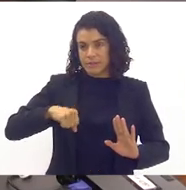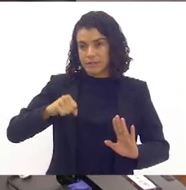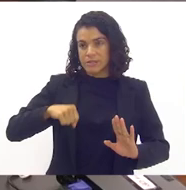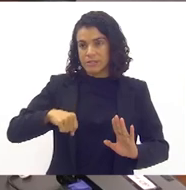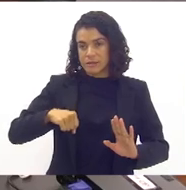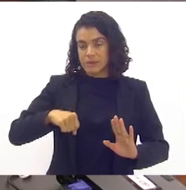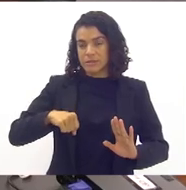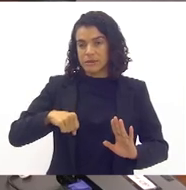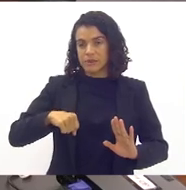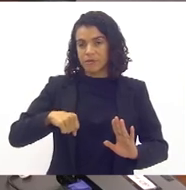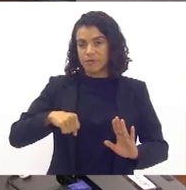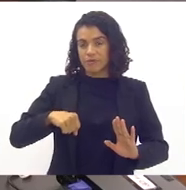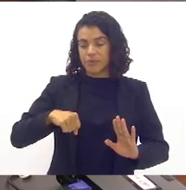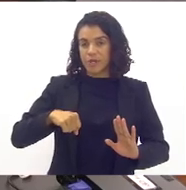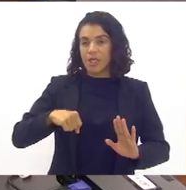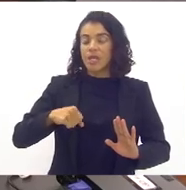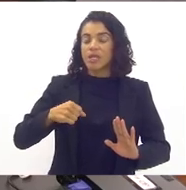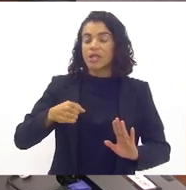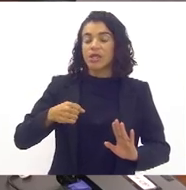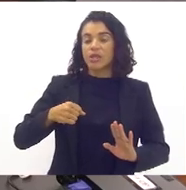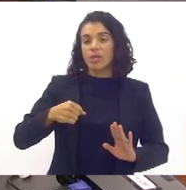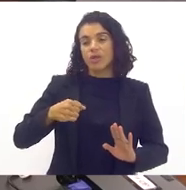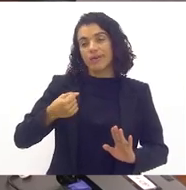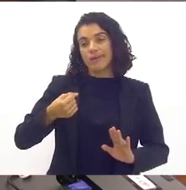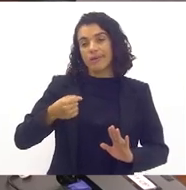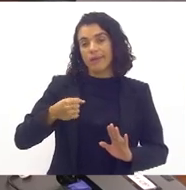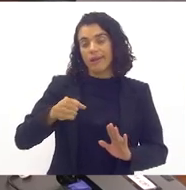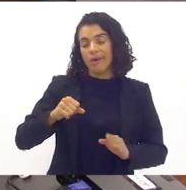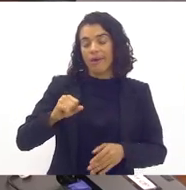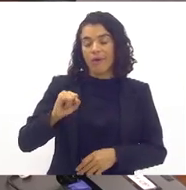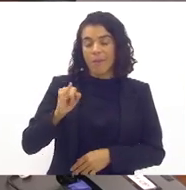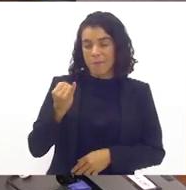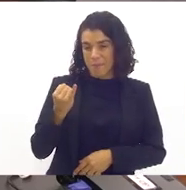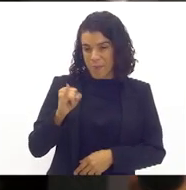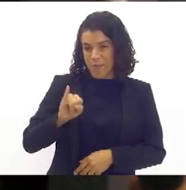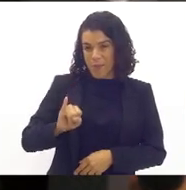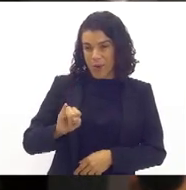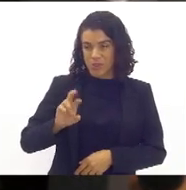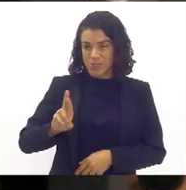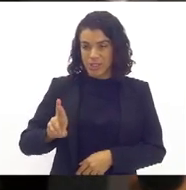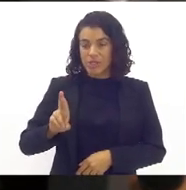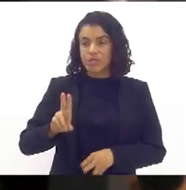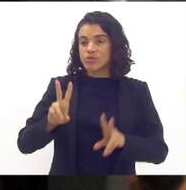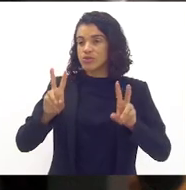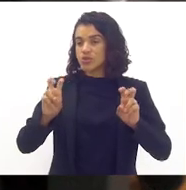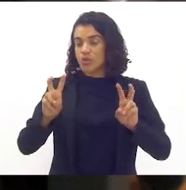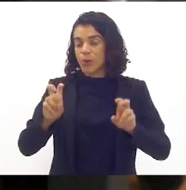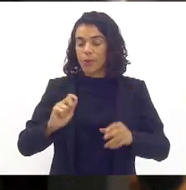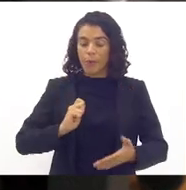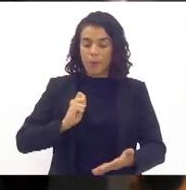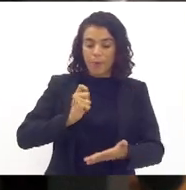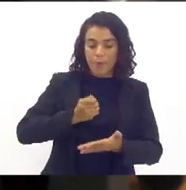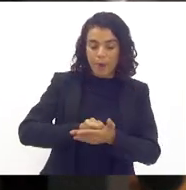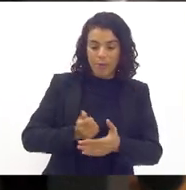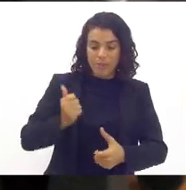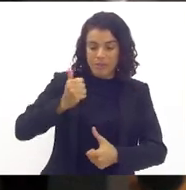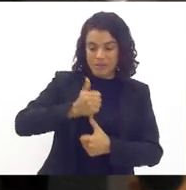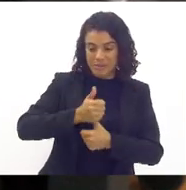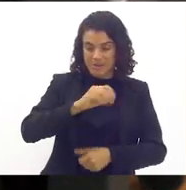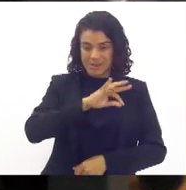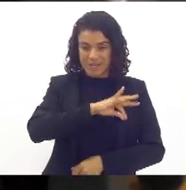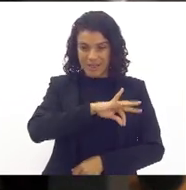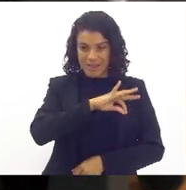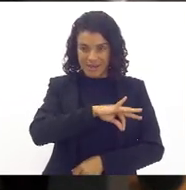o crescimento do imposto de renda se deve única e exclusivamente ao pagamento das reposições